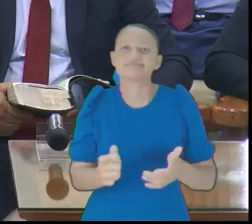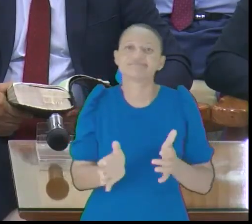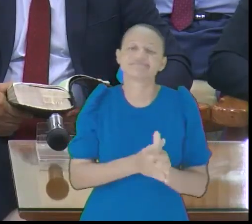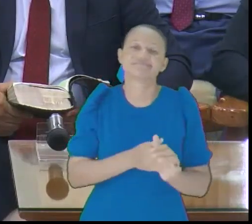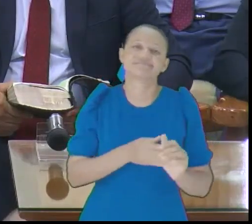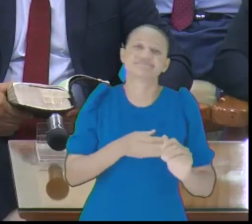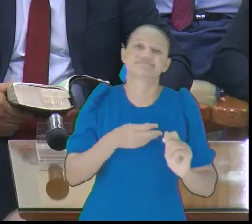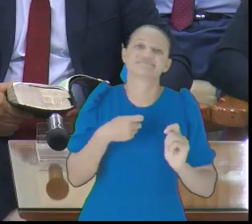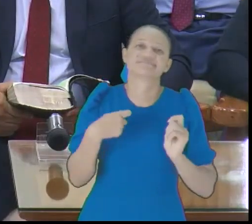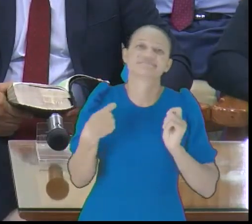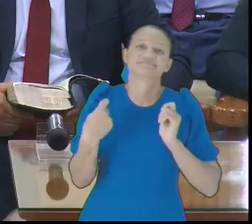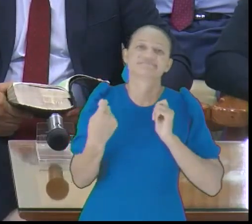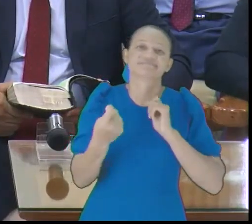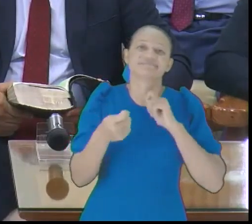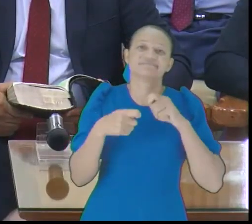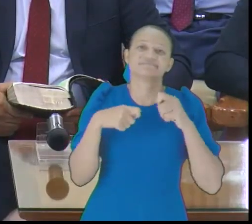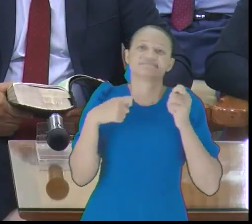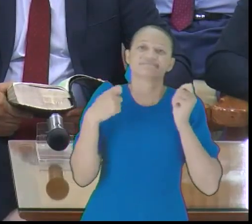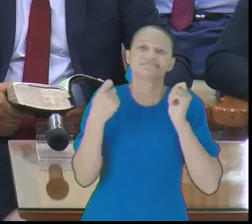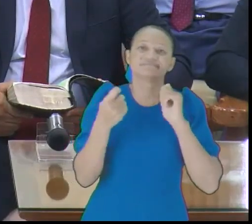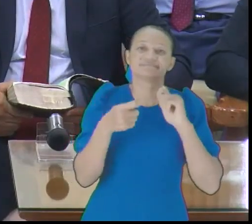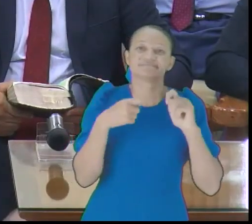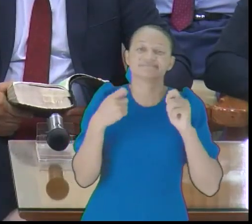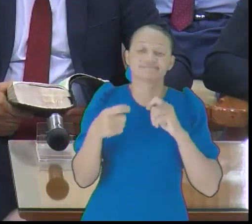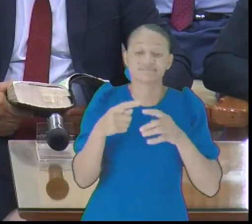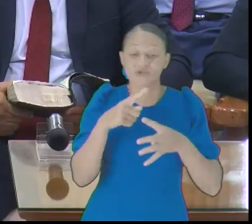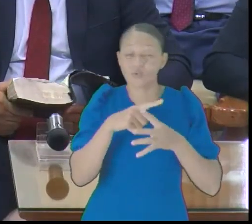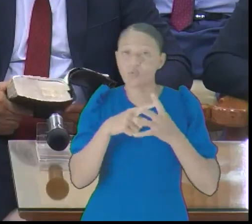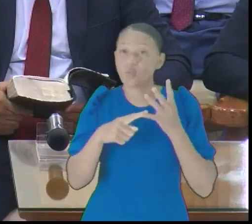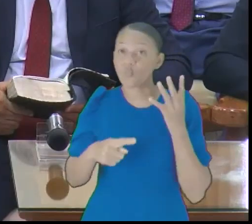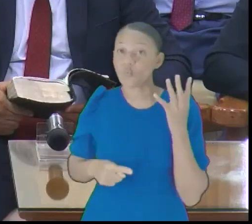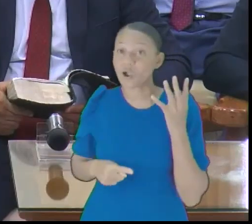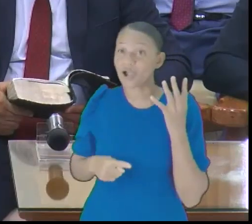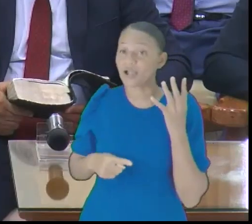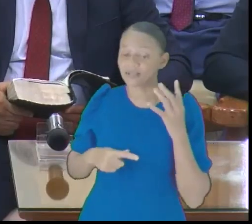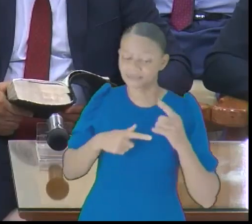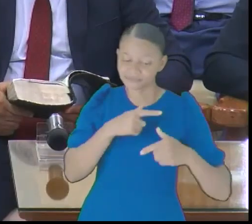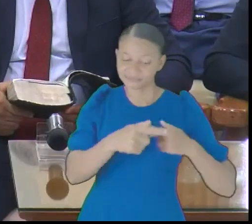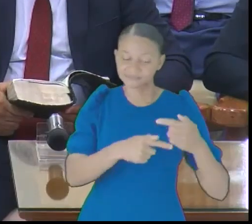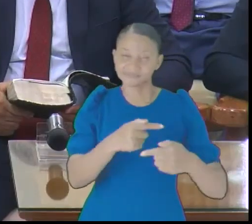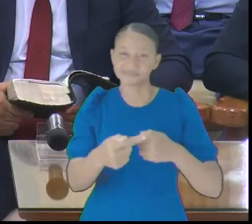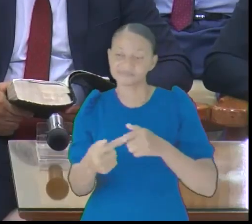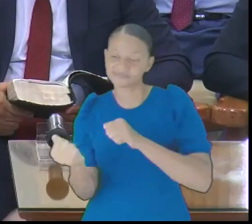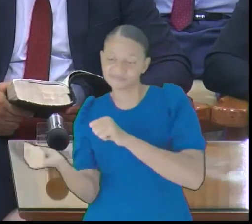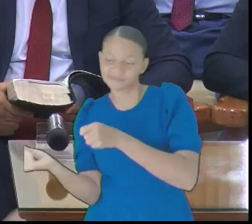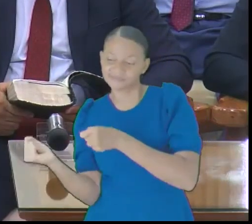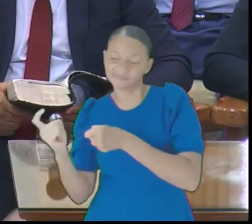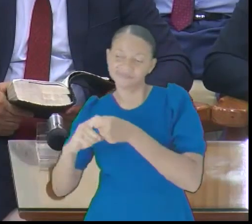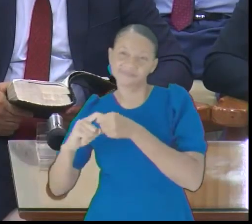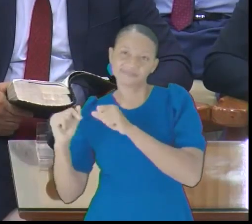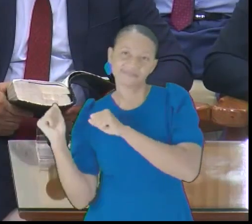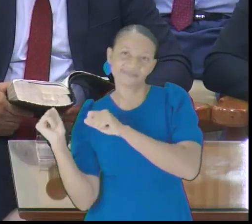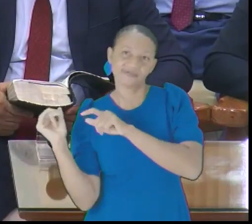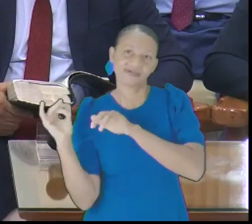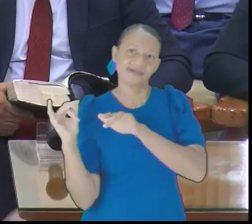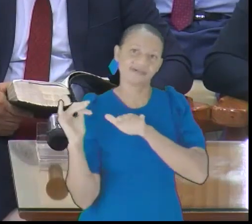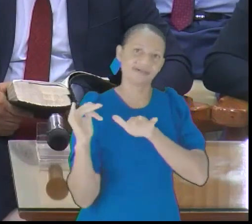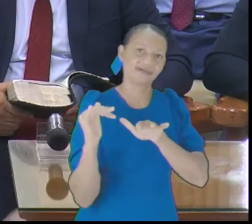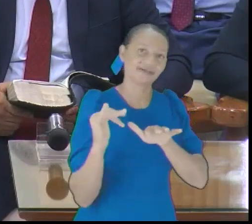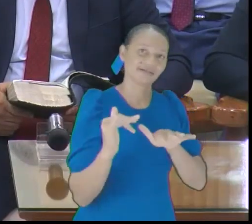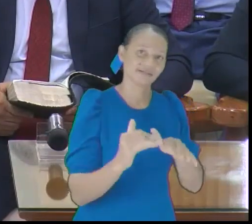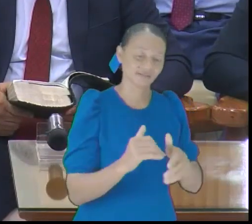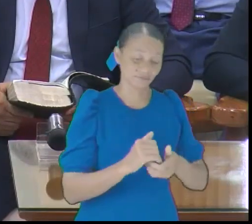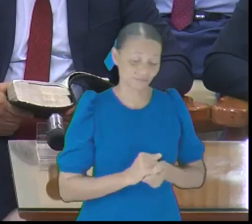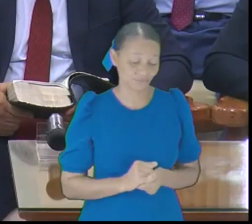Aleluia. E a quarta geração tornará para cá, porque a medida da injustiça